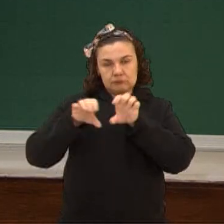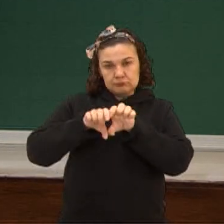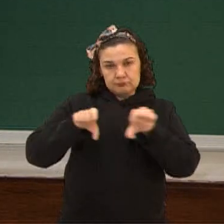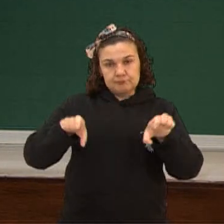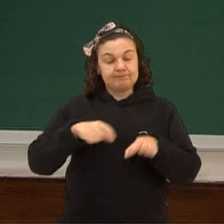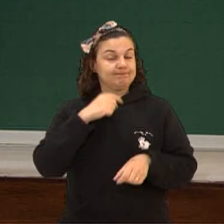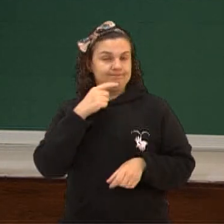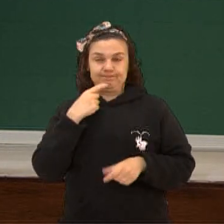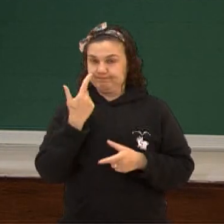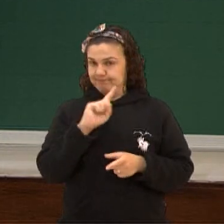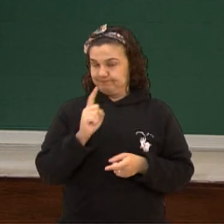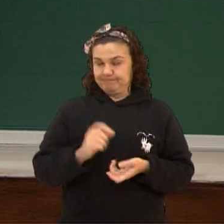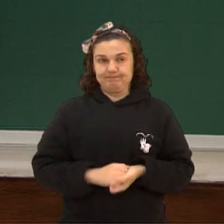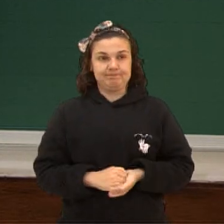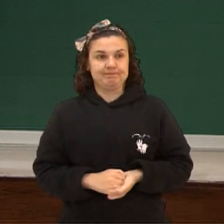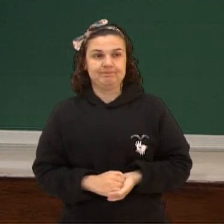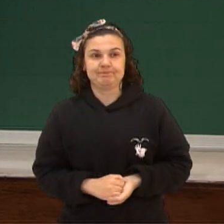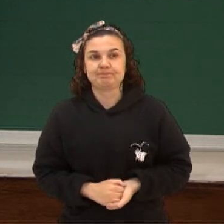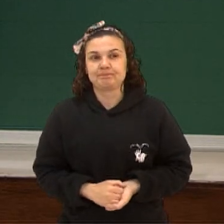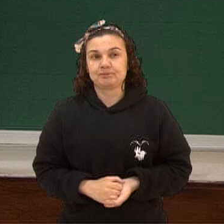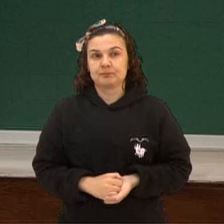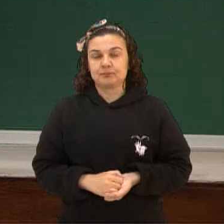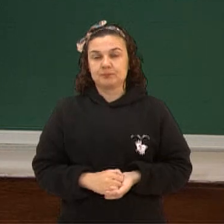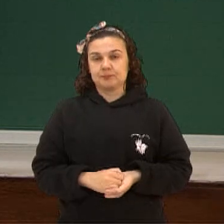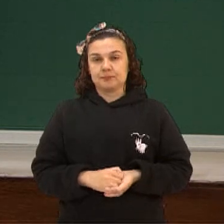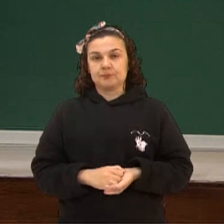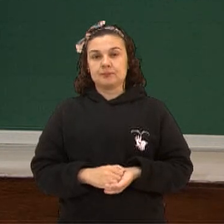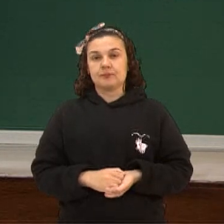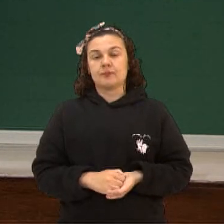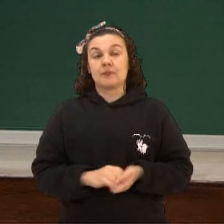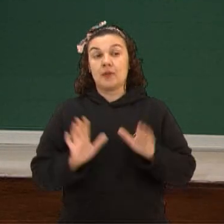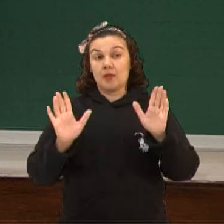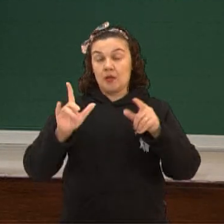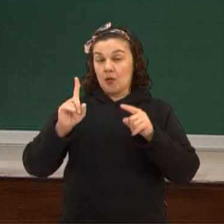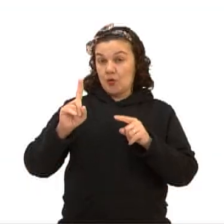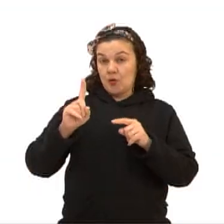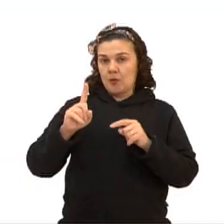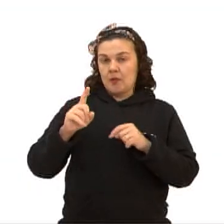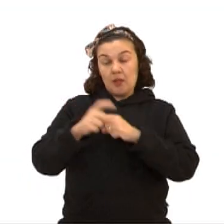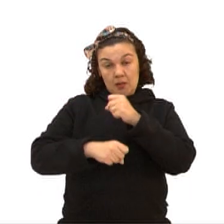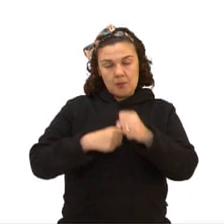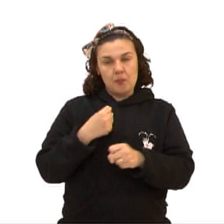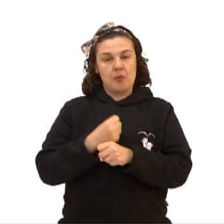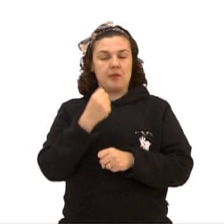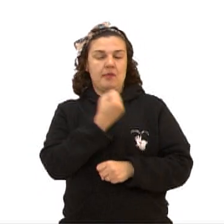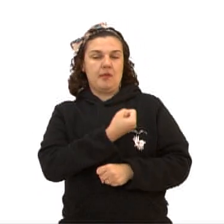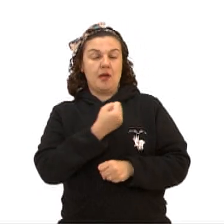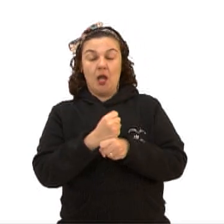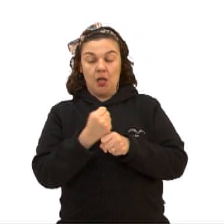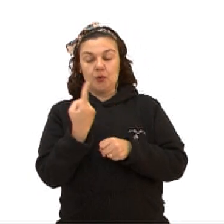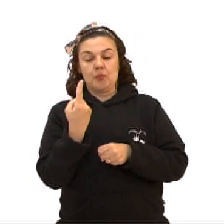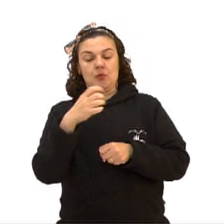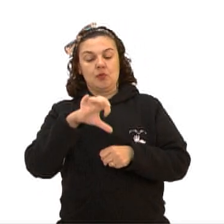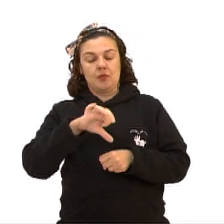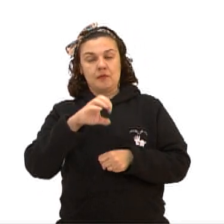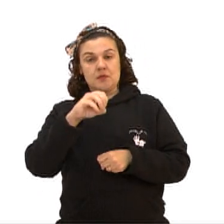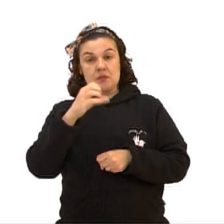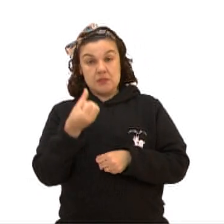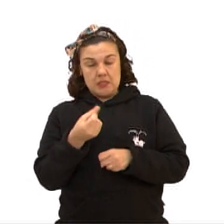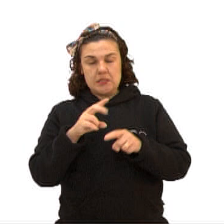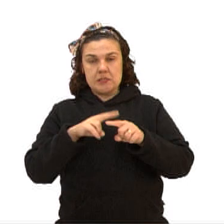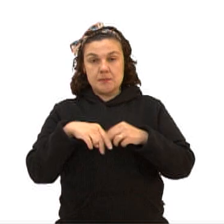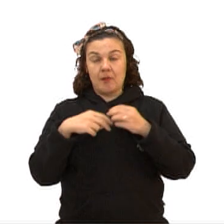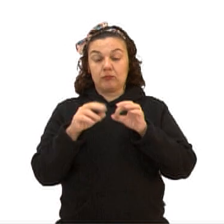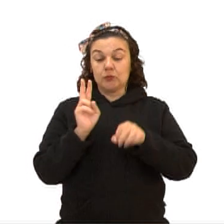né, claro, infelizmente não existe mais. Posteriormente a isso, no ano de 1906, a necessidade do tratamento do esgoto,